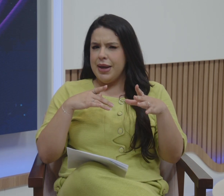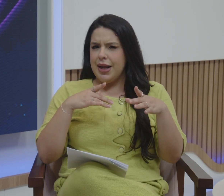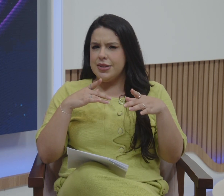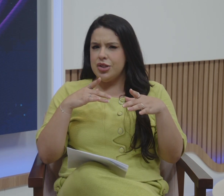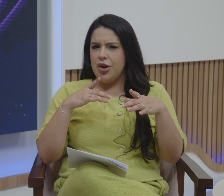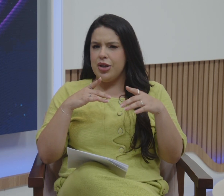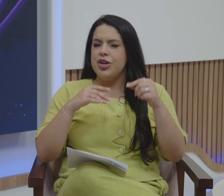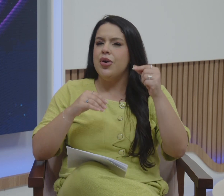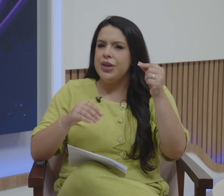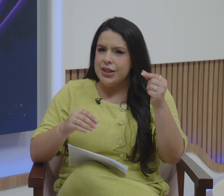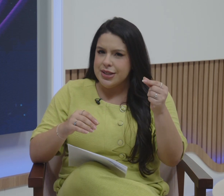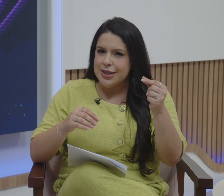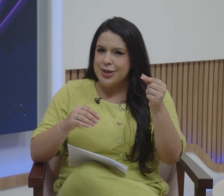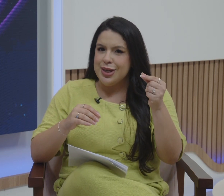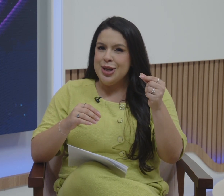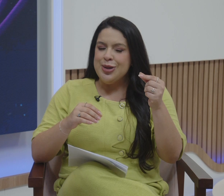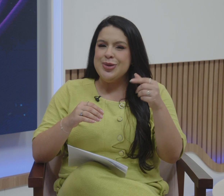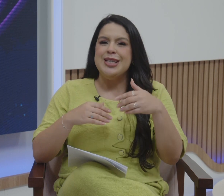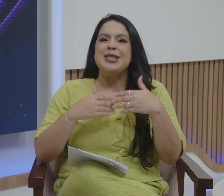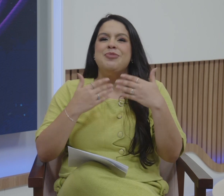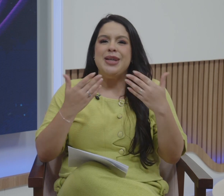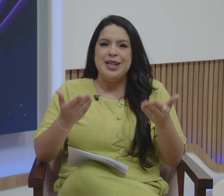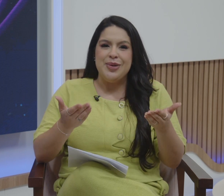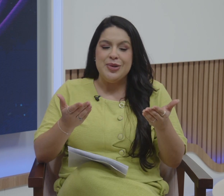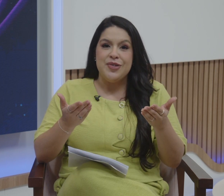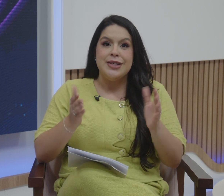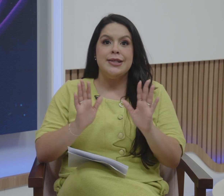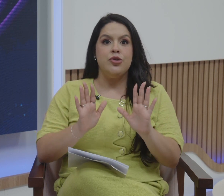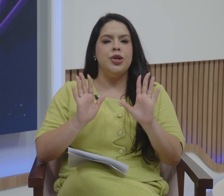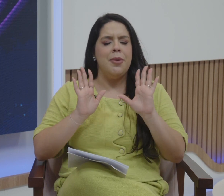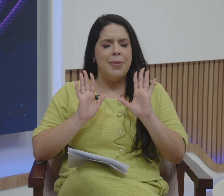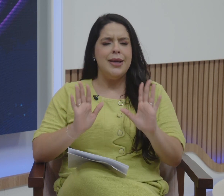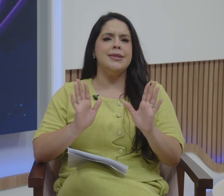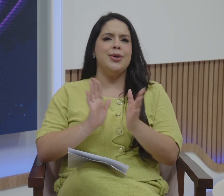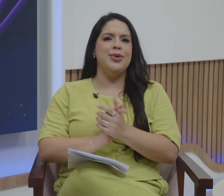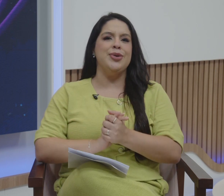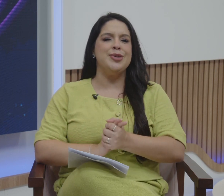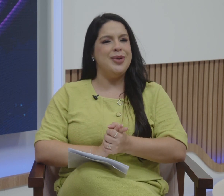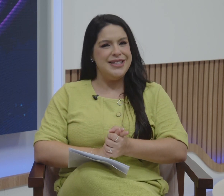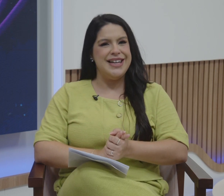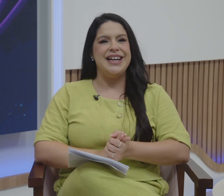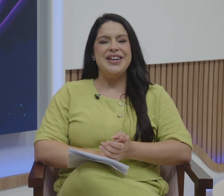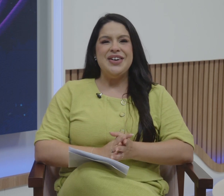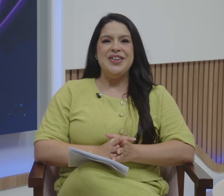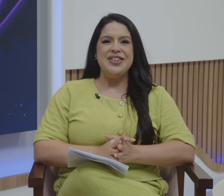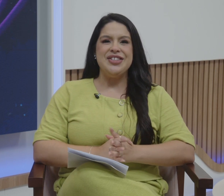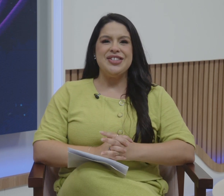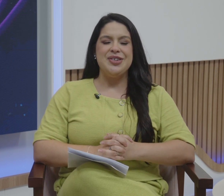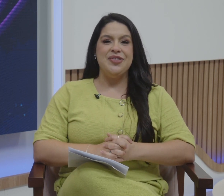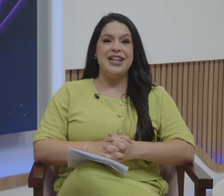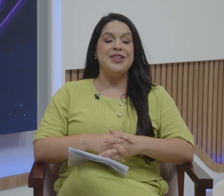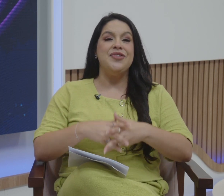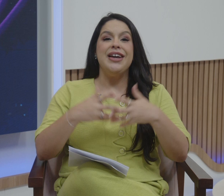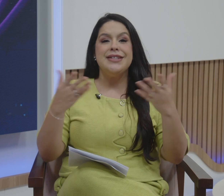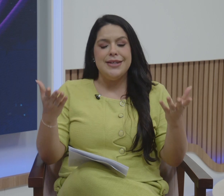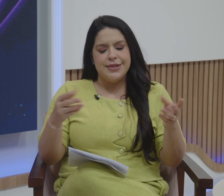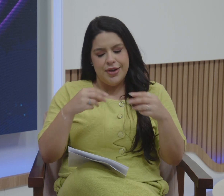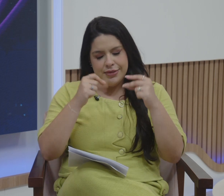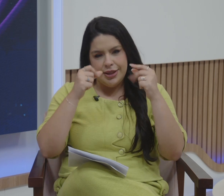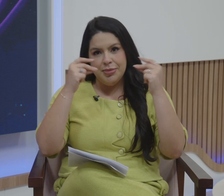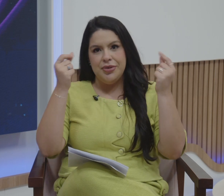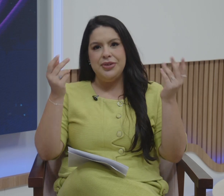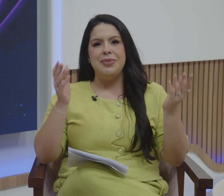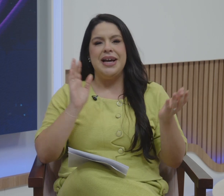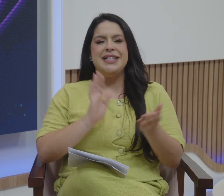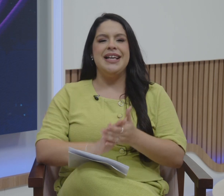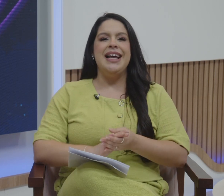Sabe aquelas histórias de heroínas que nos inspiram e nos fazem sentir mais seguros? Pois é. Hoje nossa convidada faz isso,